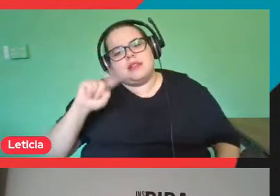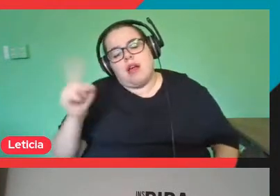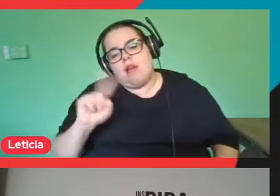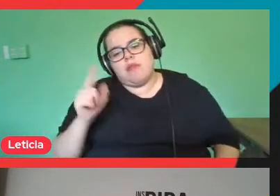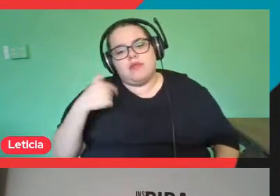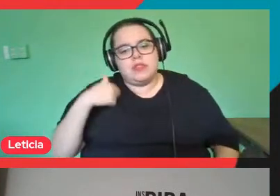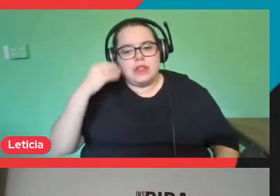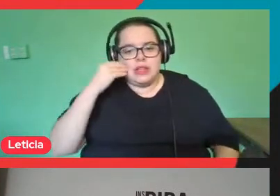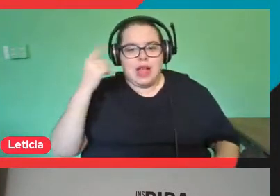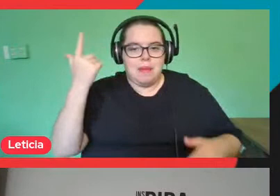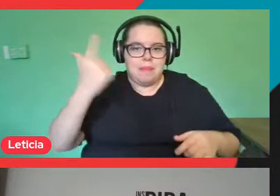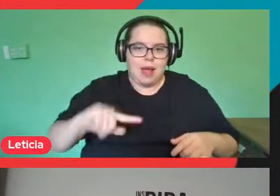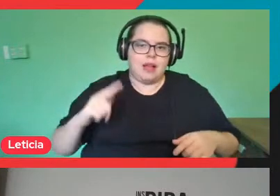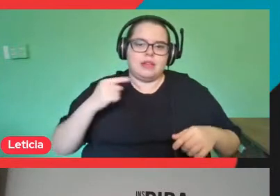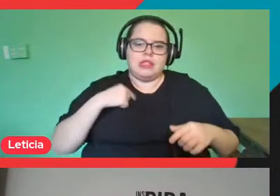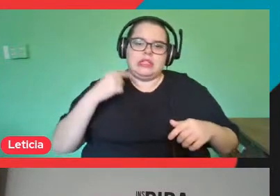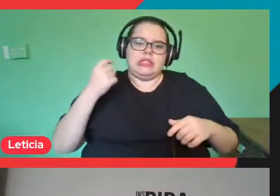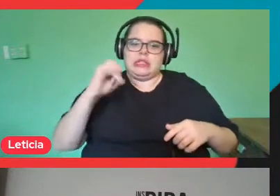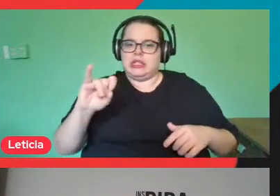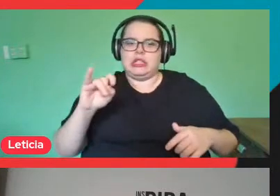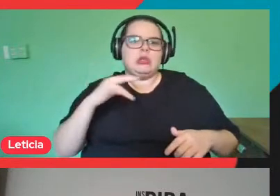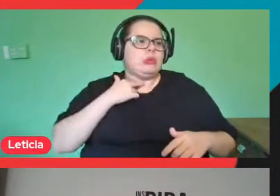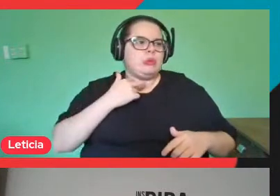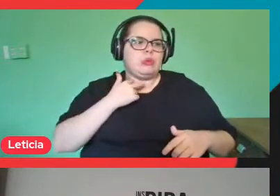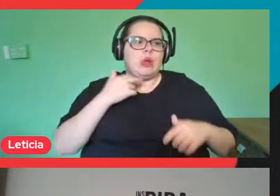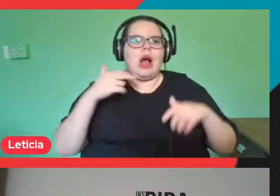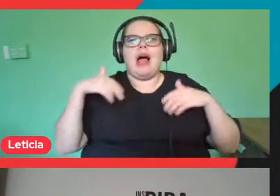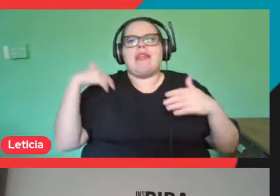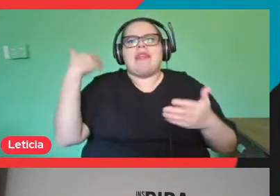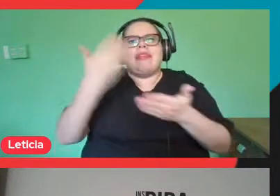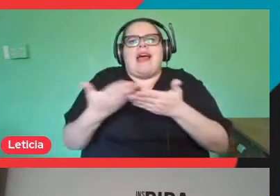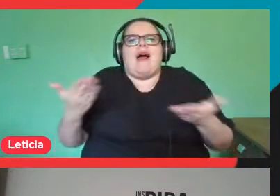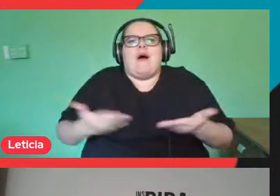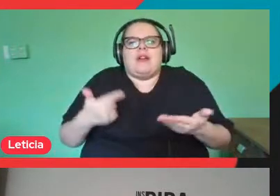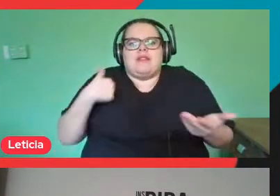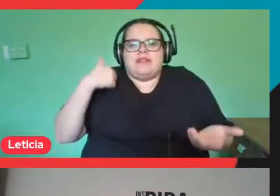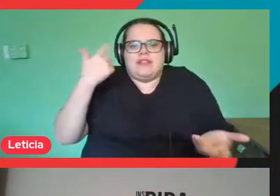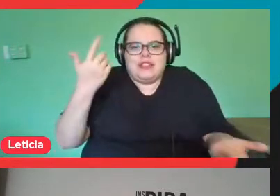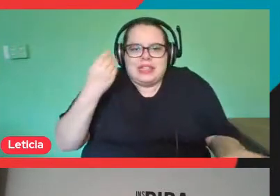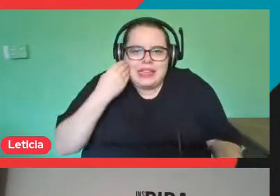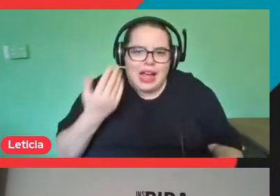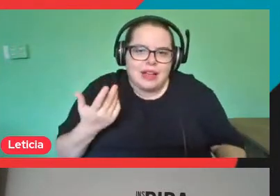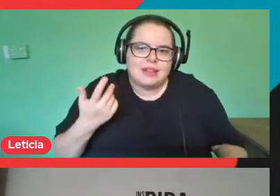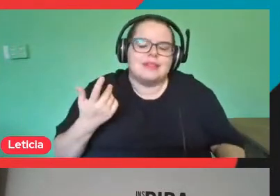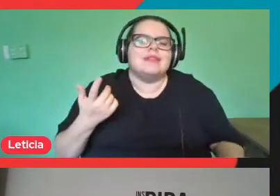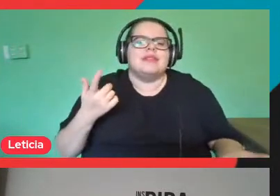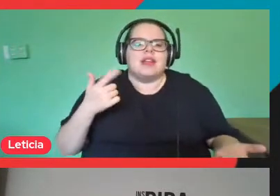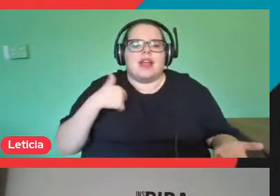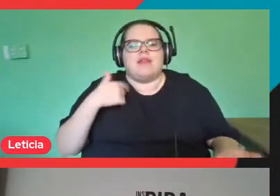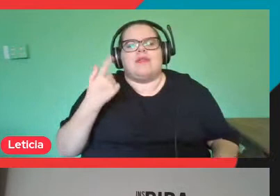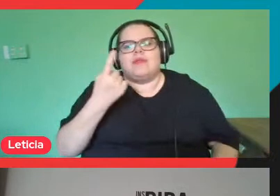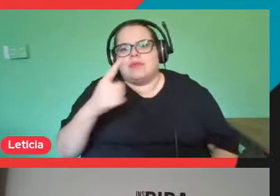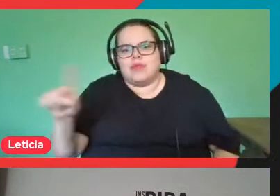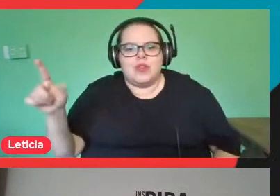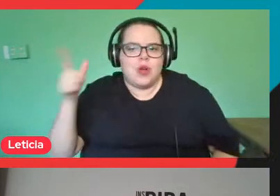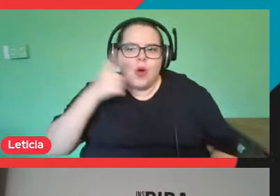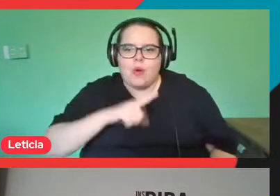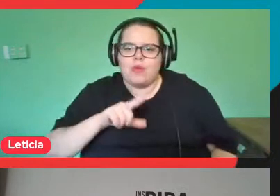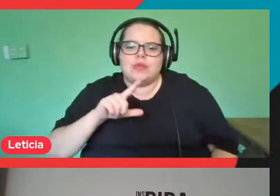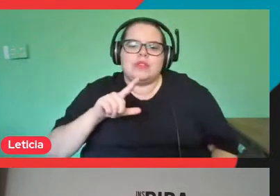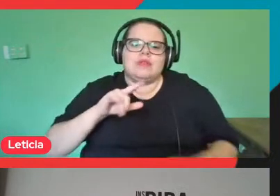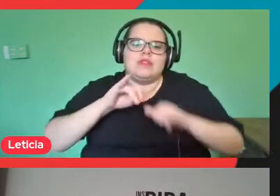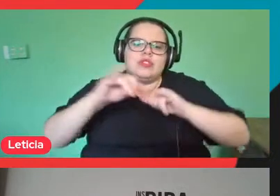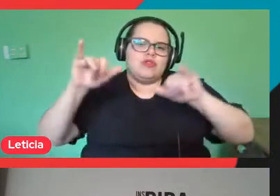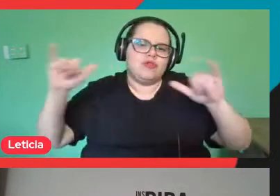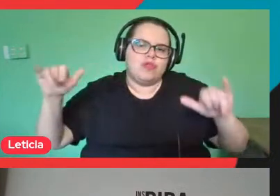vou tentar mais essa vez, mas se não der, eu falei, gente, até quando eu vou tentar? E aí, na última vez, assim, eu consegui, e até divulguei